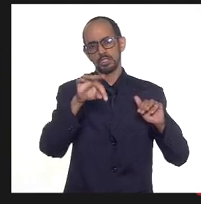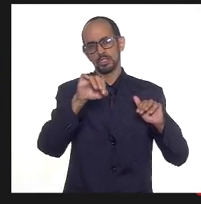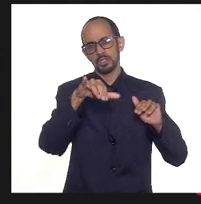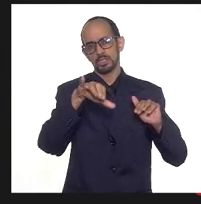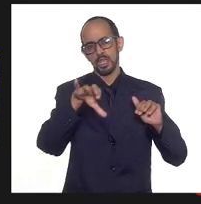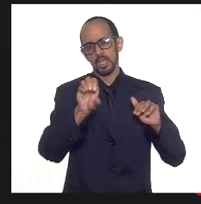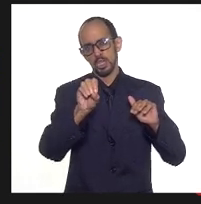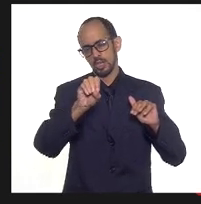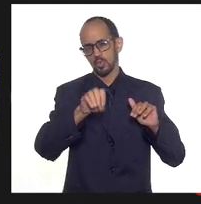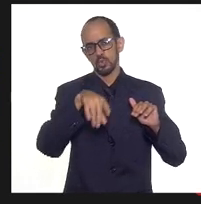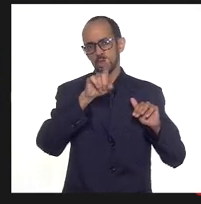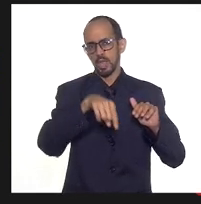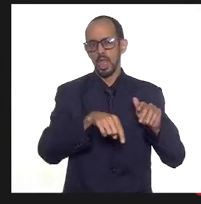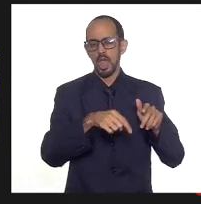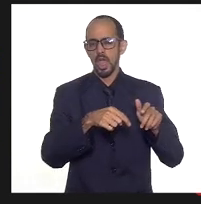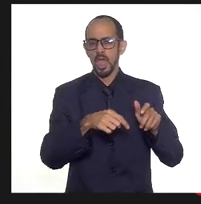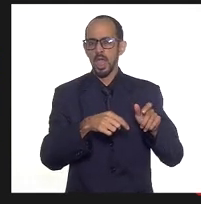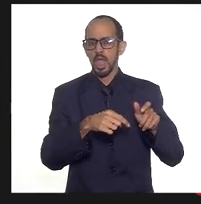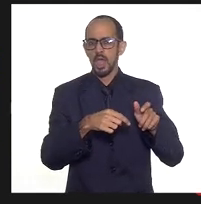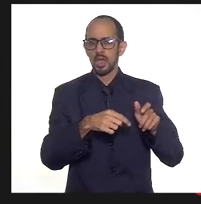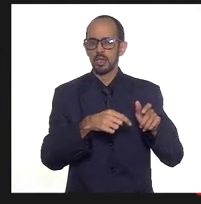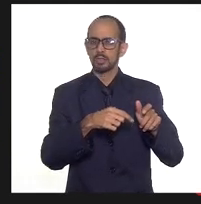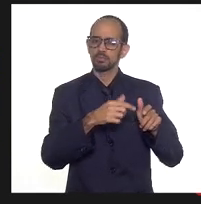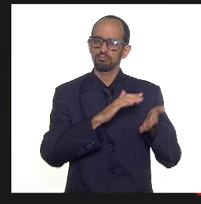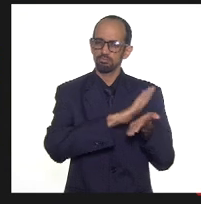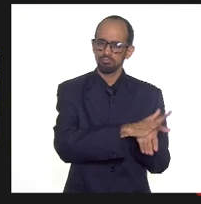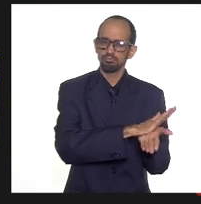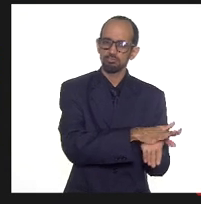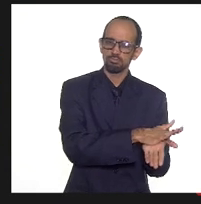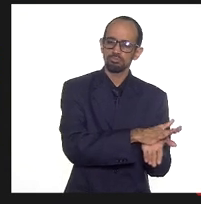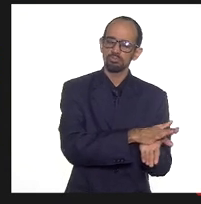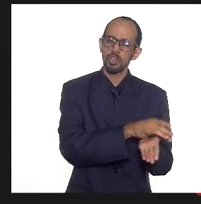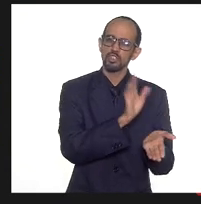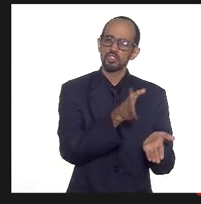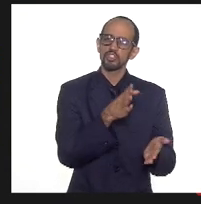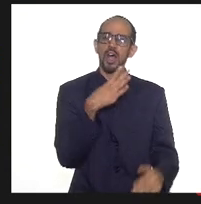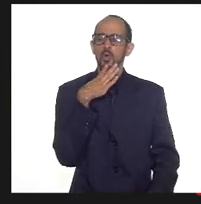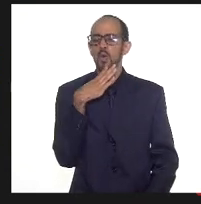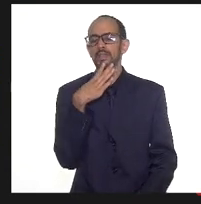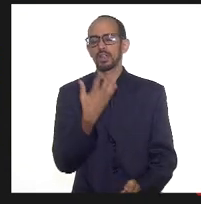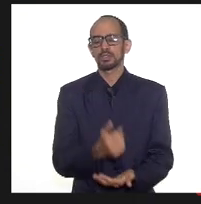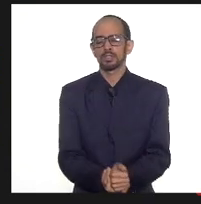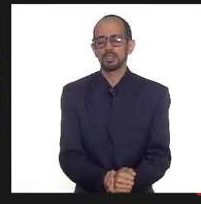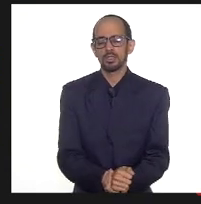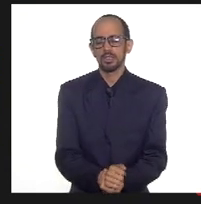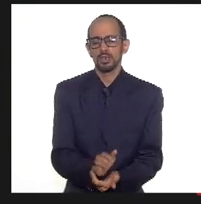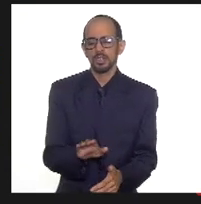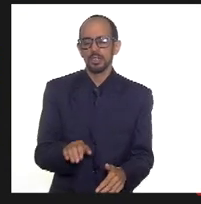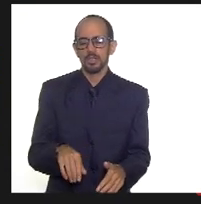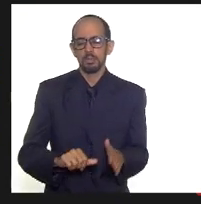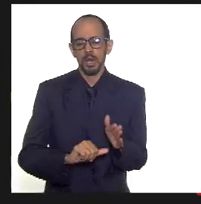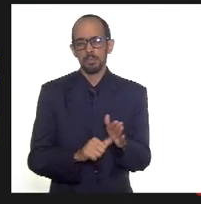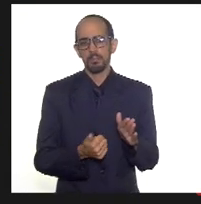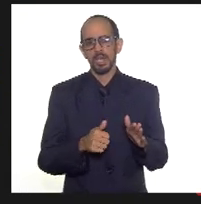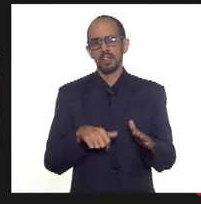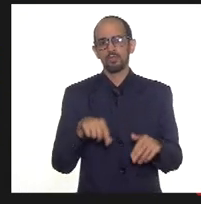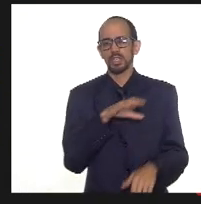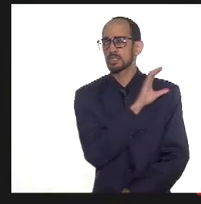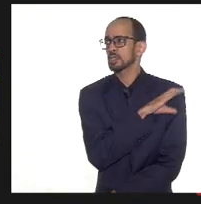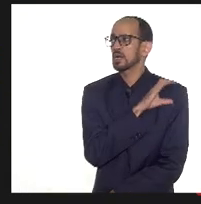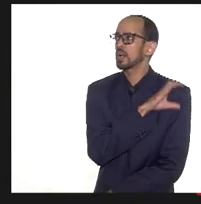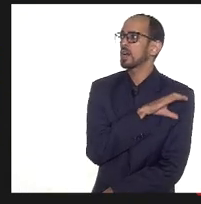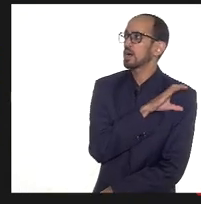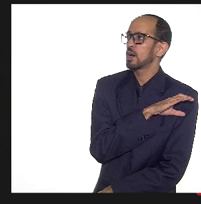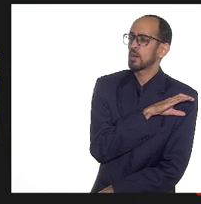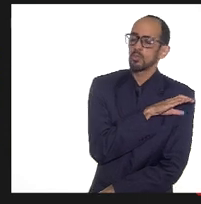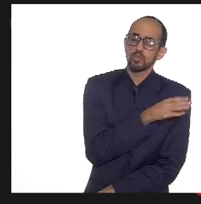né, que nós já conhecemos. E, pela primeira vez no município, esse homem